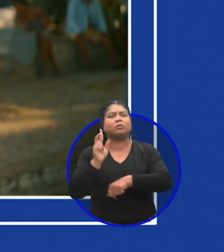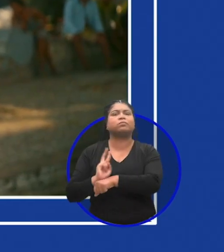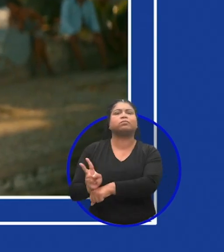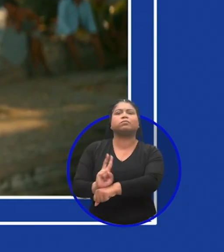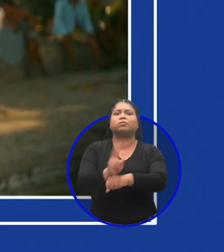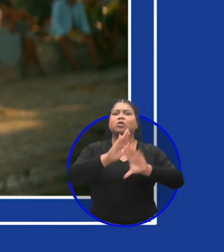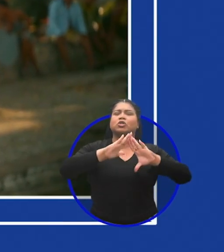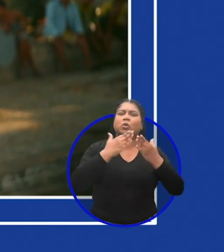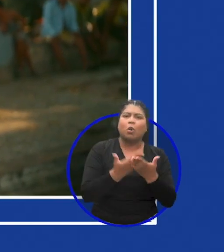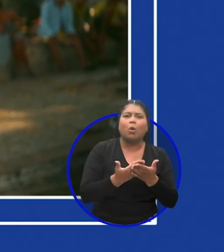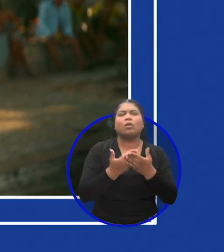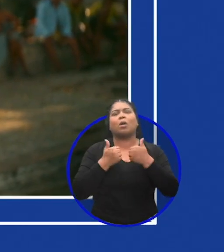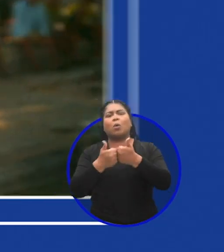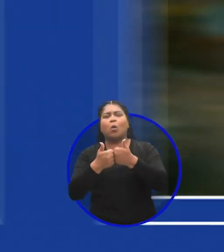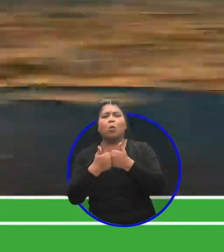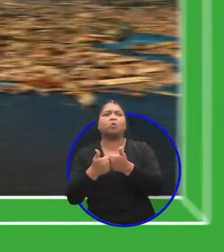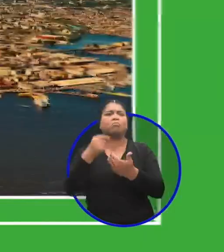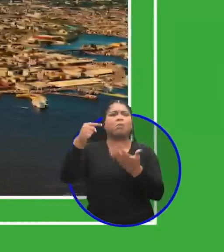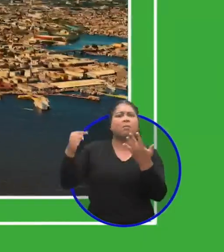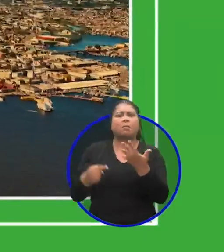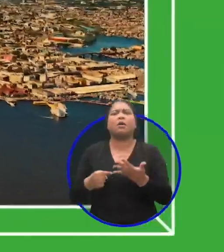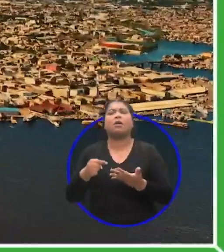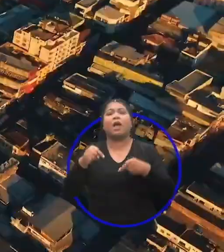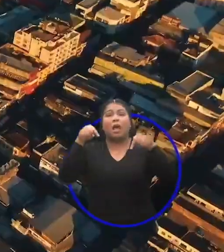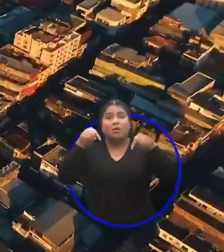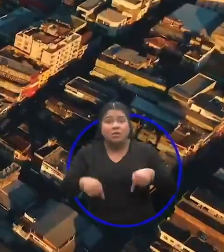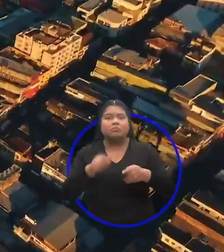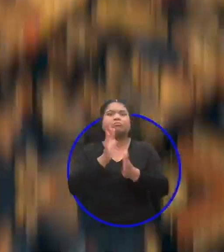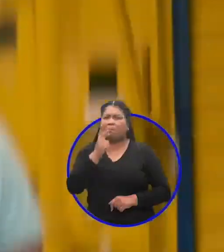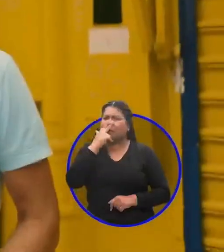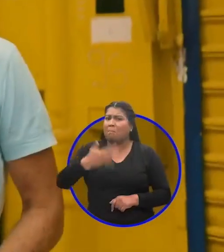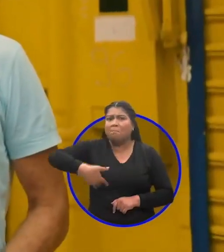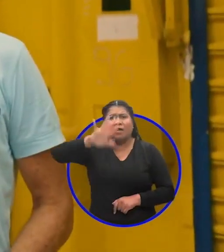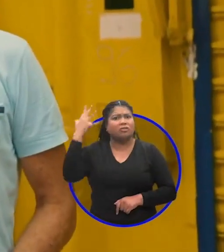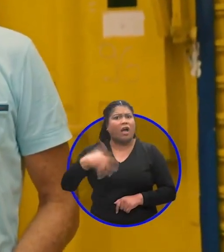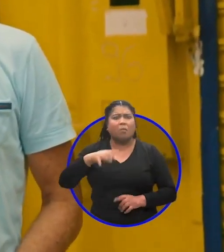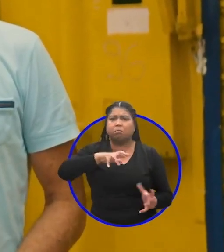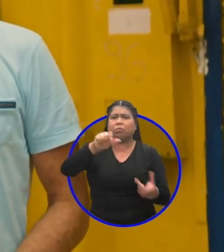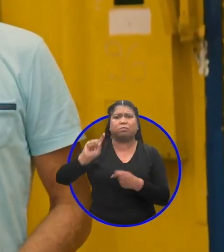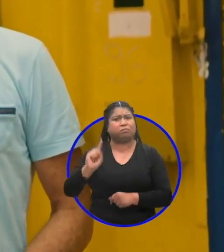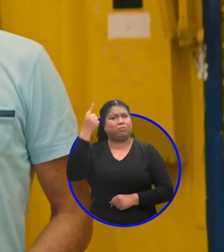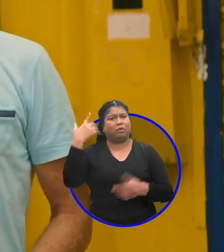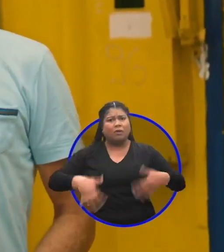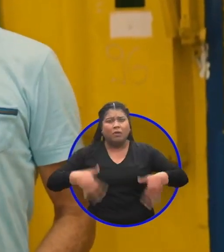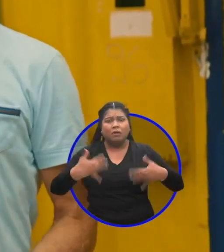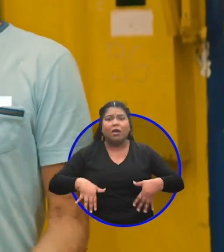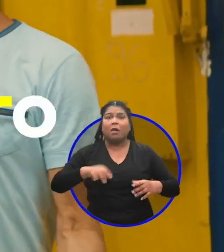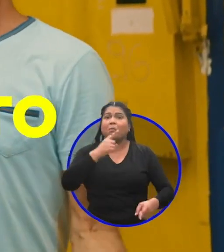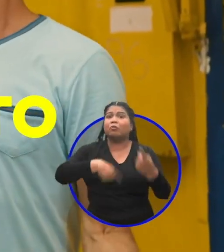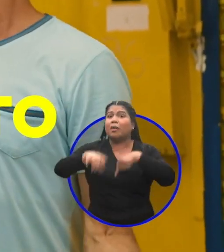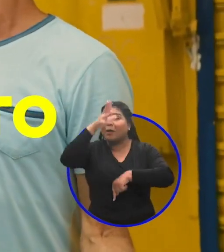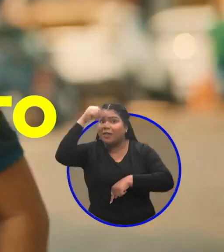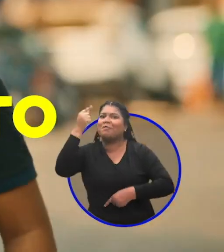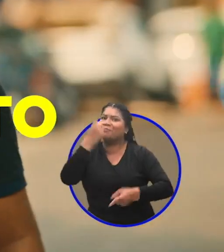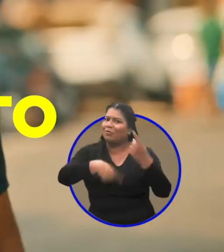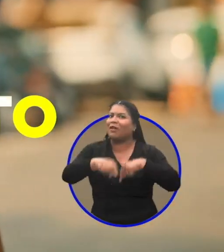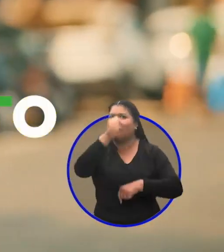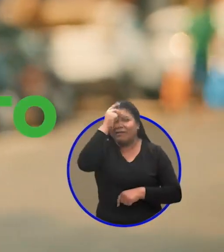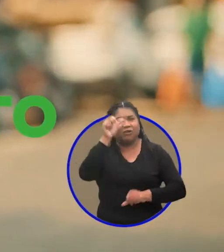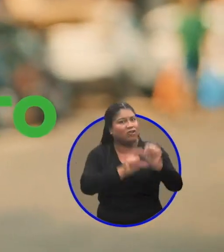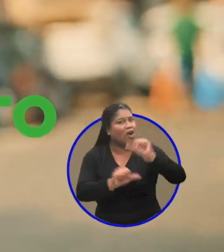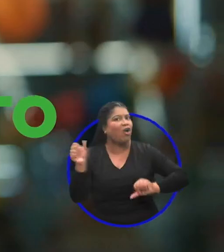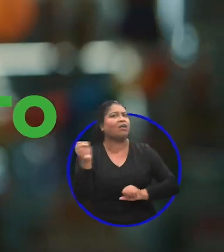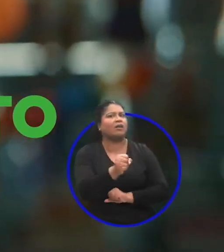nas escolas, nos ônibus e aqui no centro da nossa cidade. Pra mudar Manaus, só tem um jeito. Mudar o prefeito.